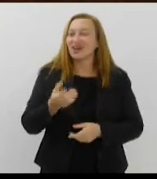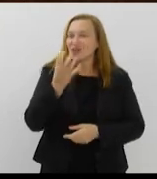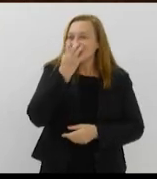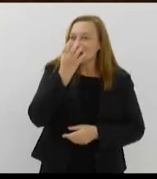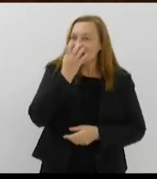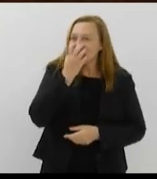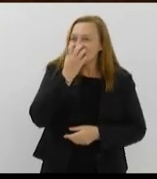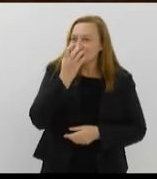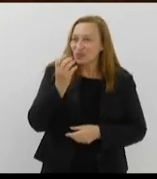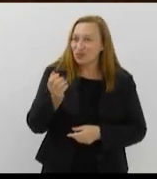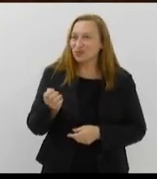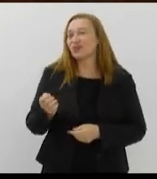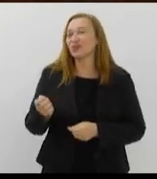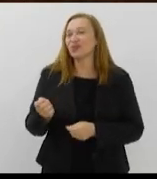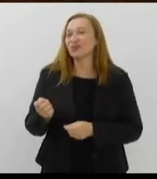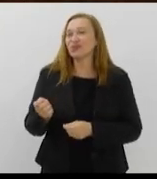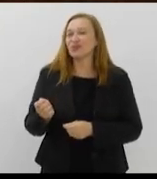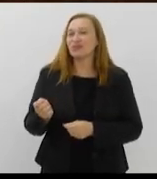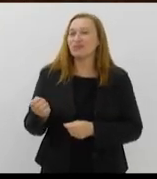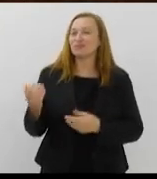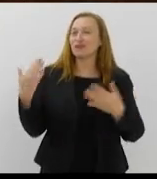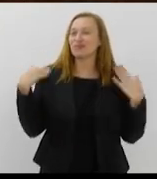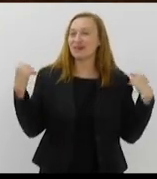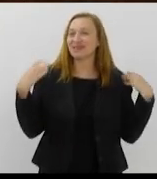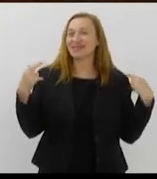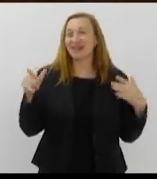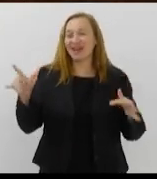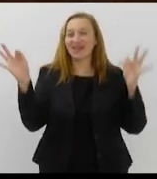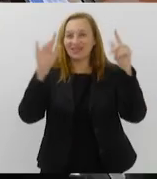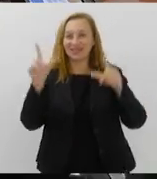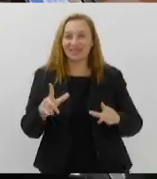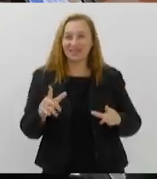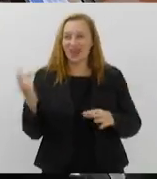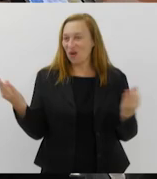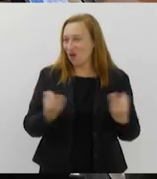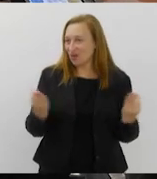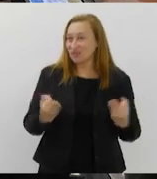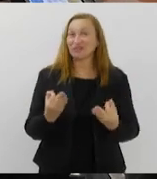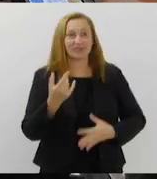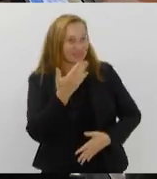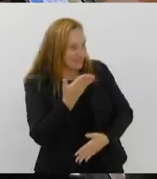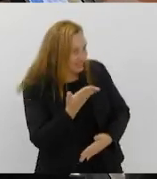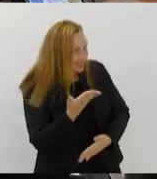passear. O humor dele é ótimo. É isso aí.